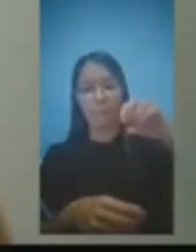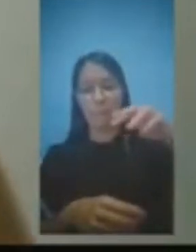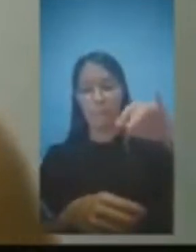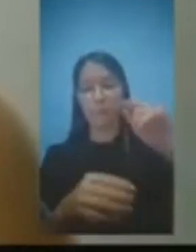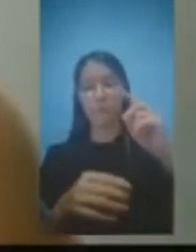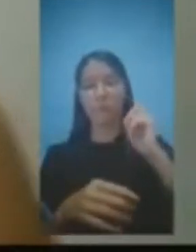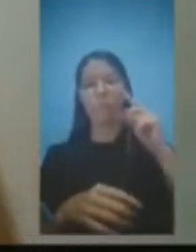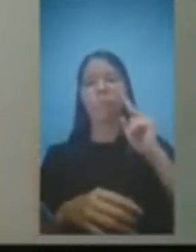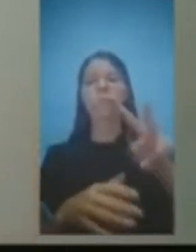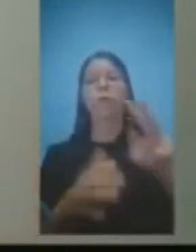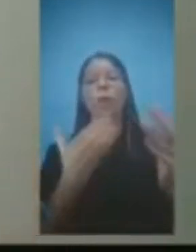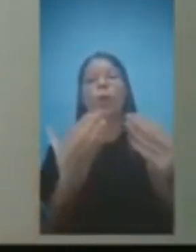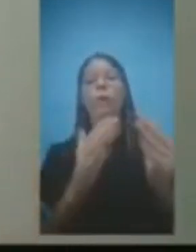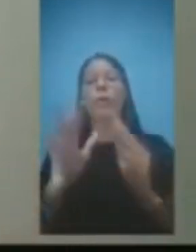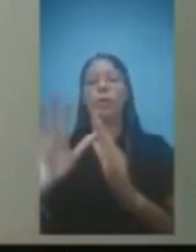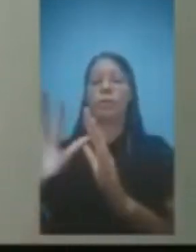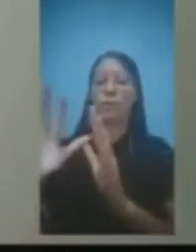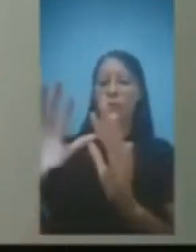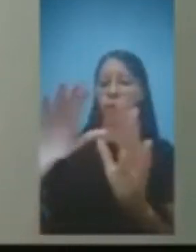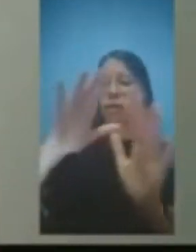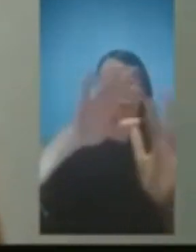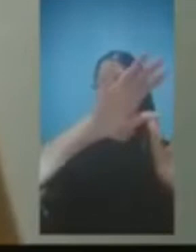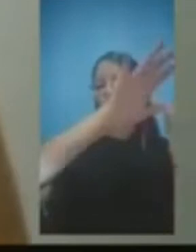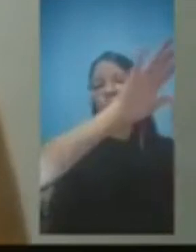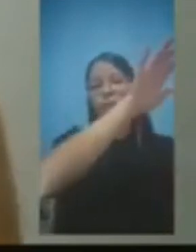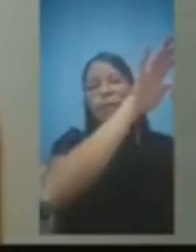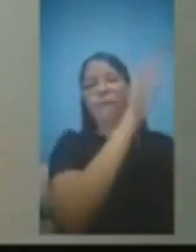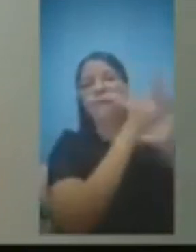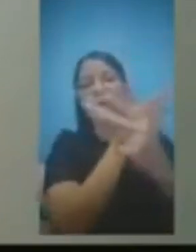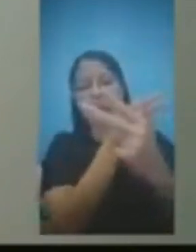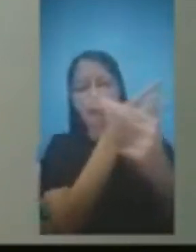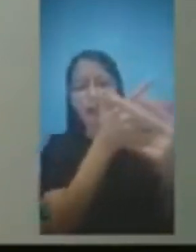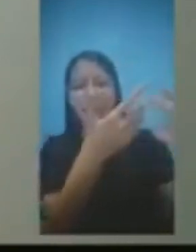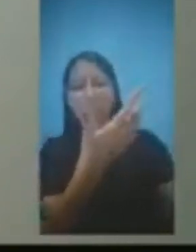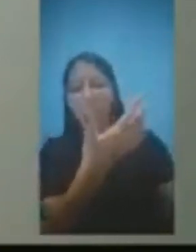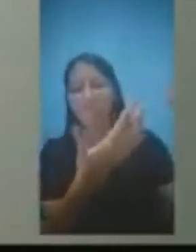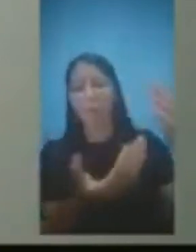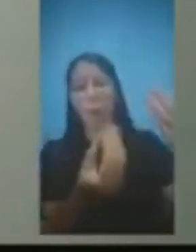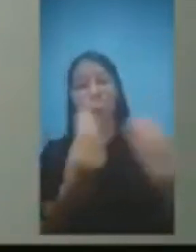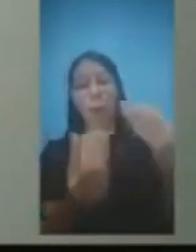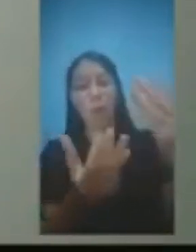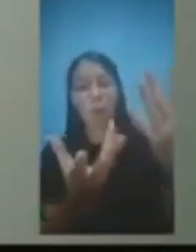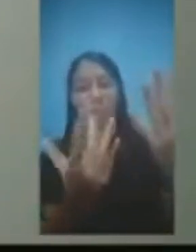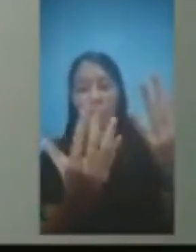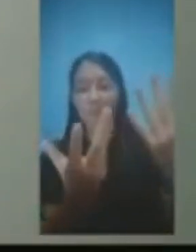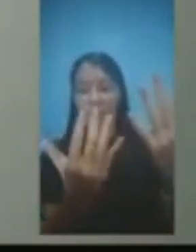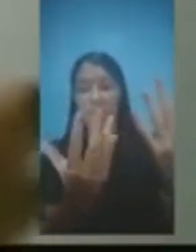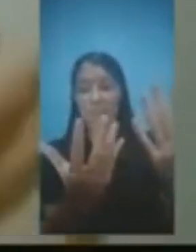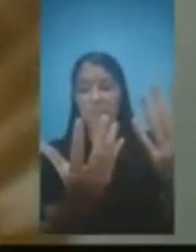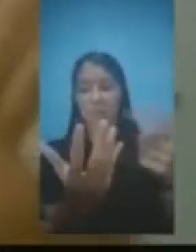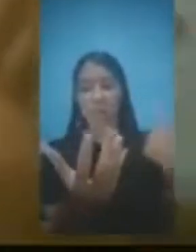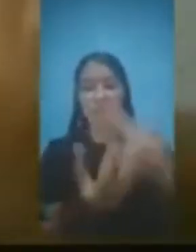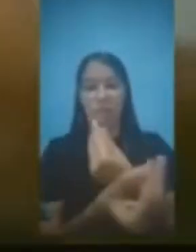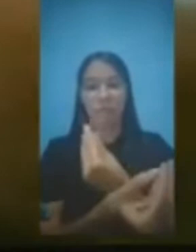dançar. Então, a gente dança através dos rastas, é uma técnica de